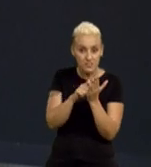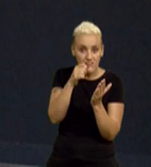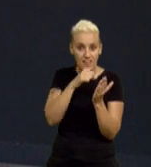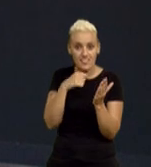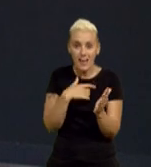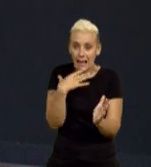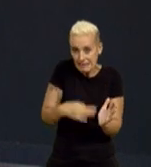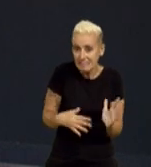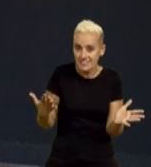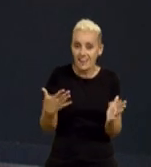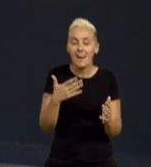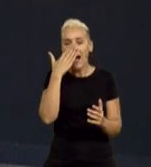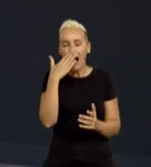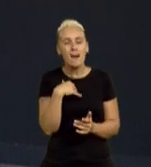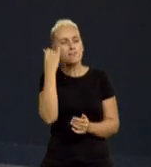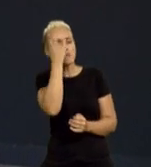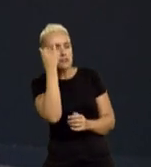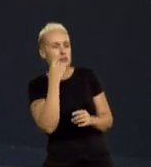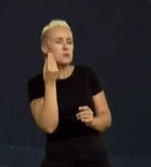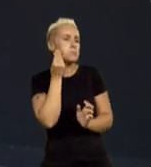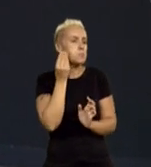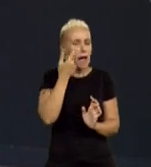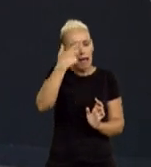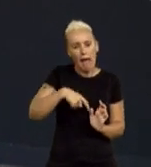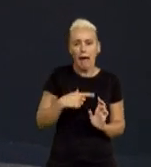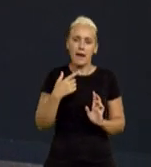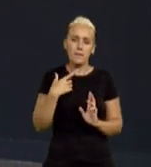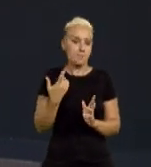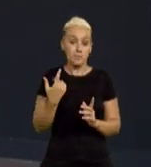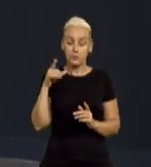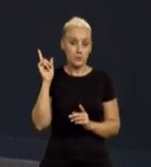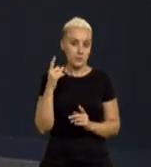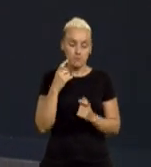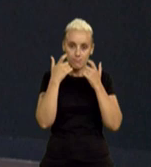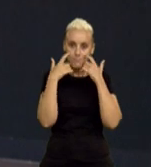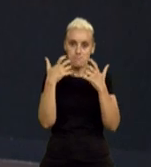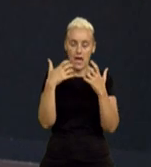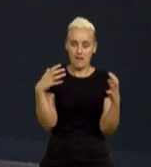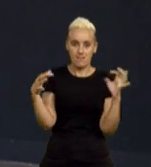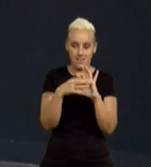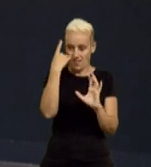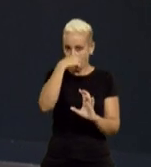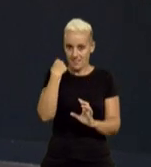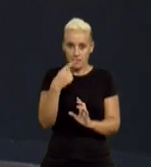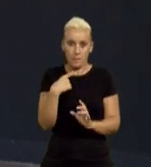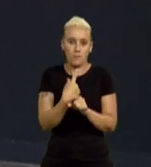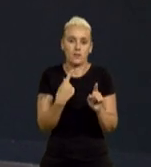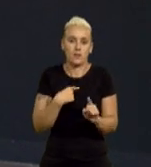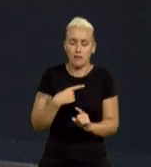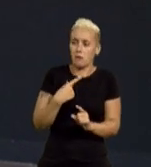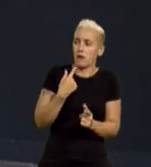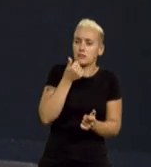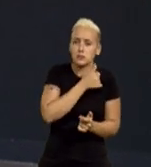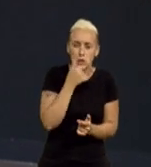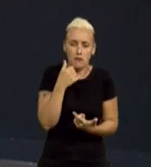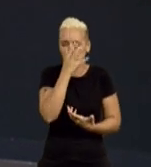cantava. Não eram exercícios de estilo, agora percebo. Eram mesmo a minha cara chapada, tragicómica, sofrida,